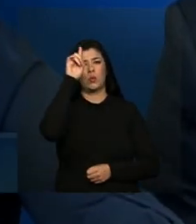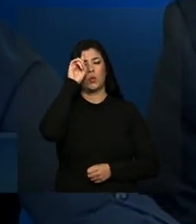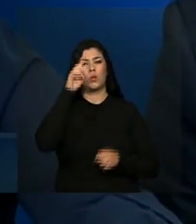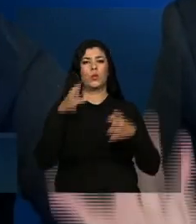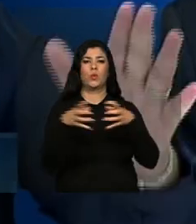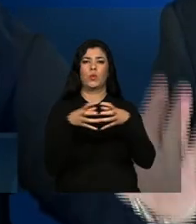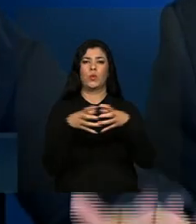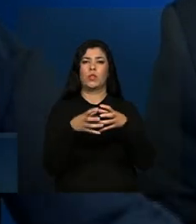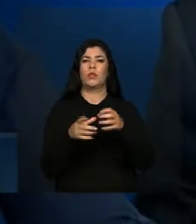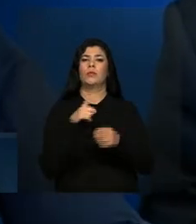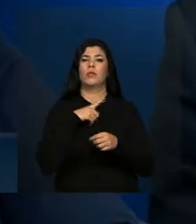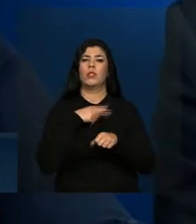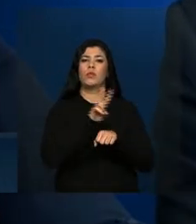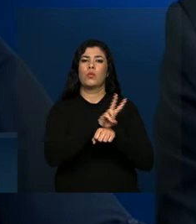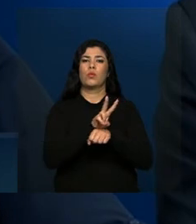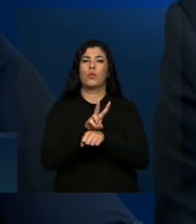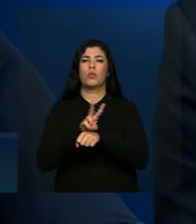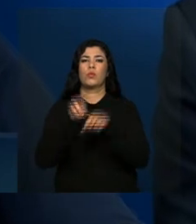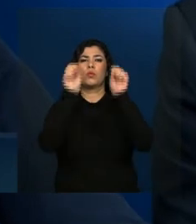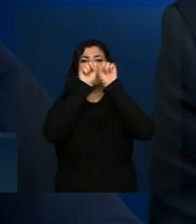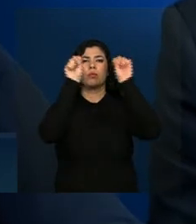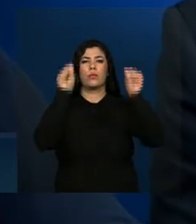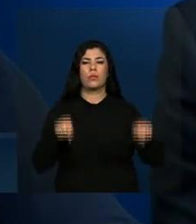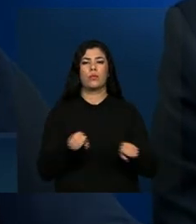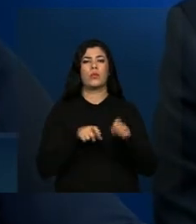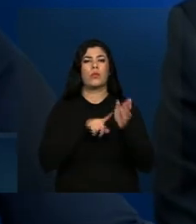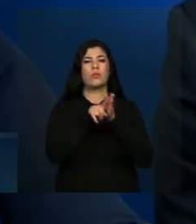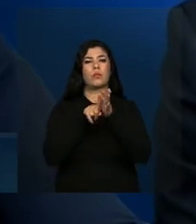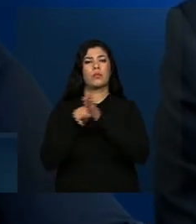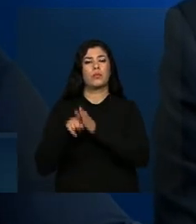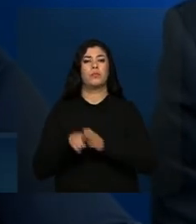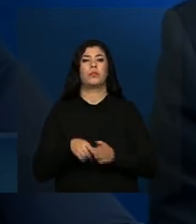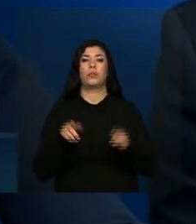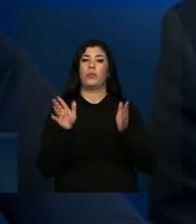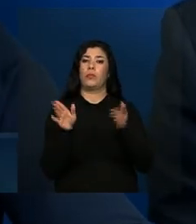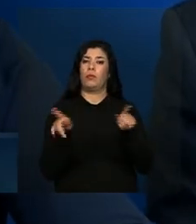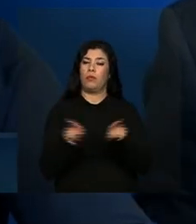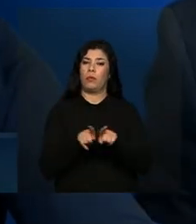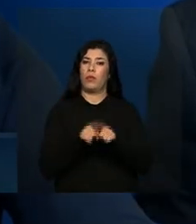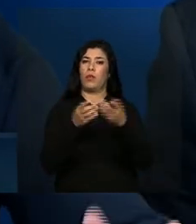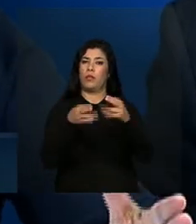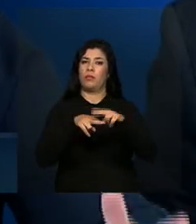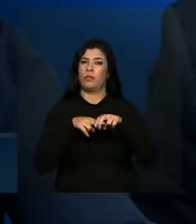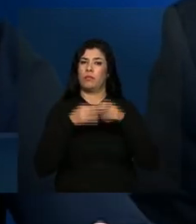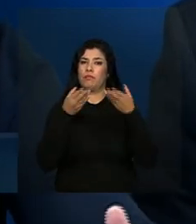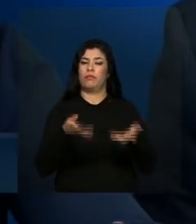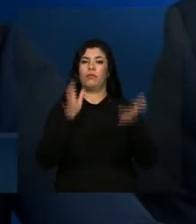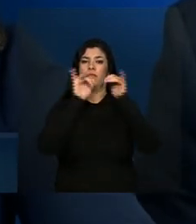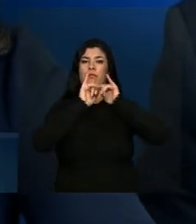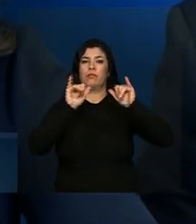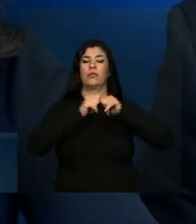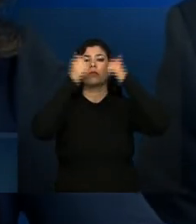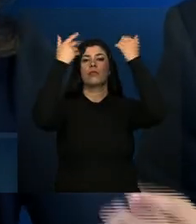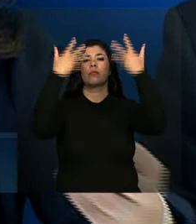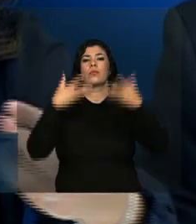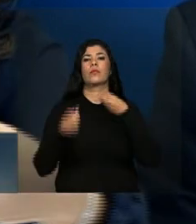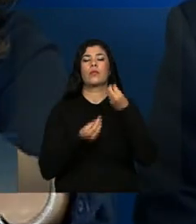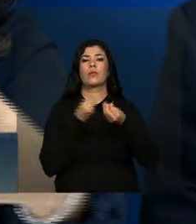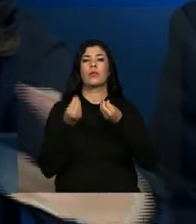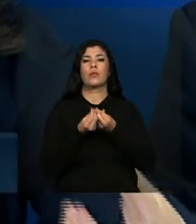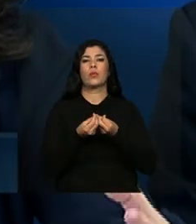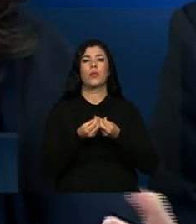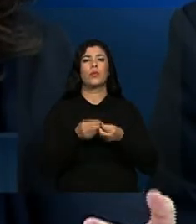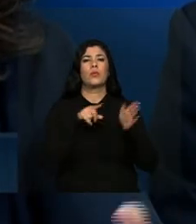monitoramento então dando essas informações eu queria contar um pouco para vocês o que como é que elas